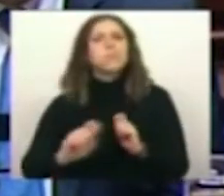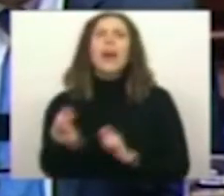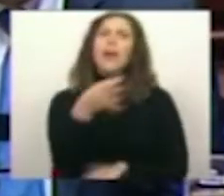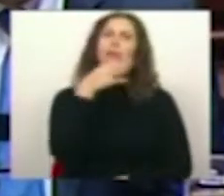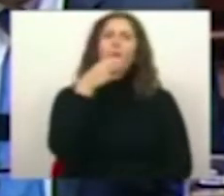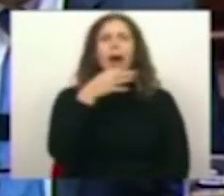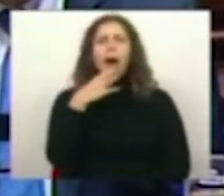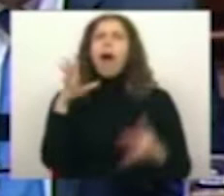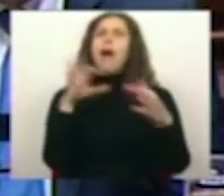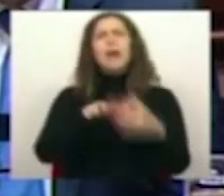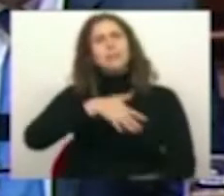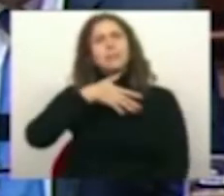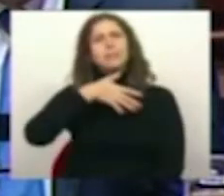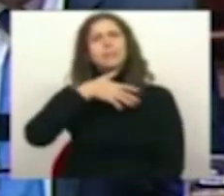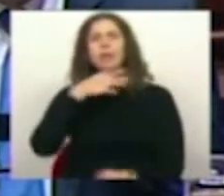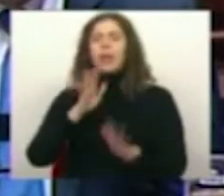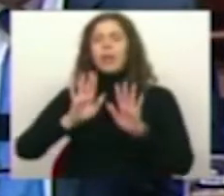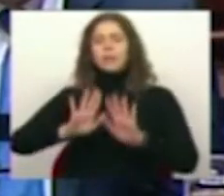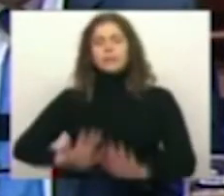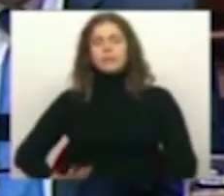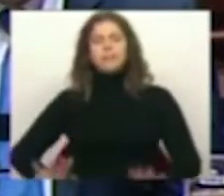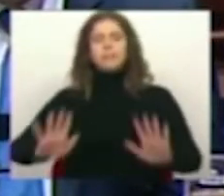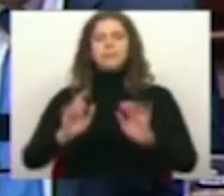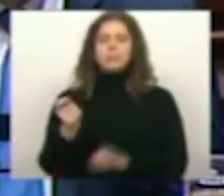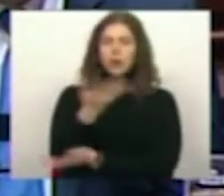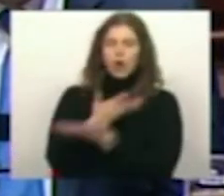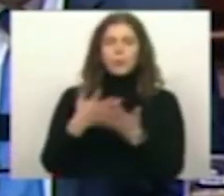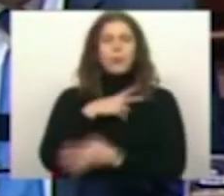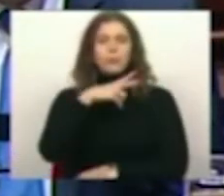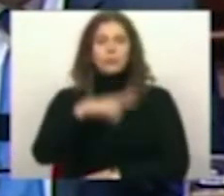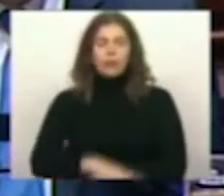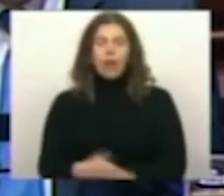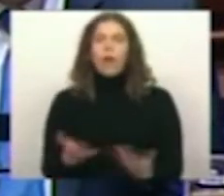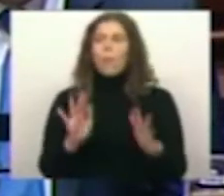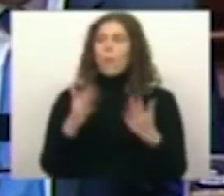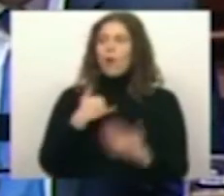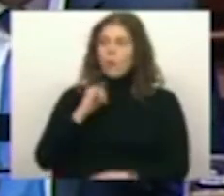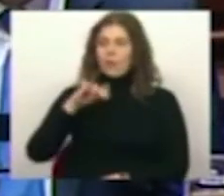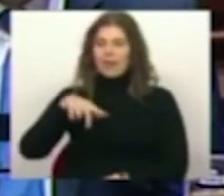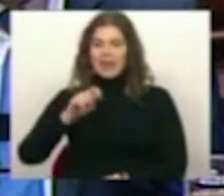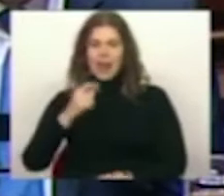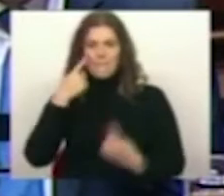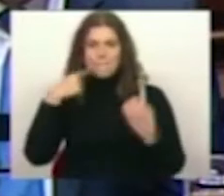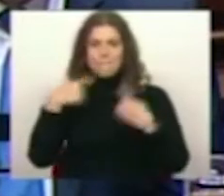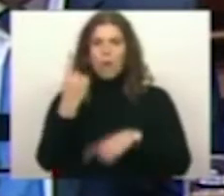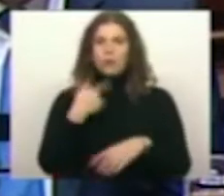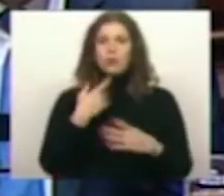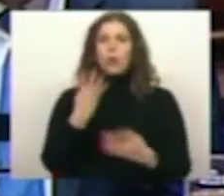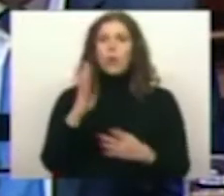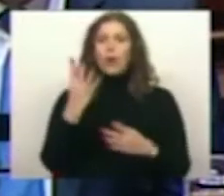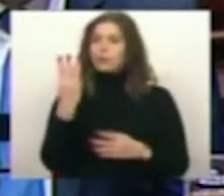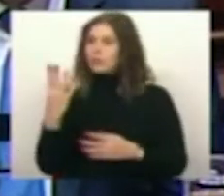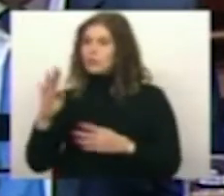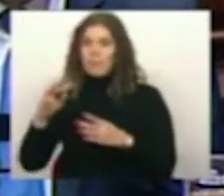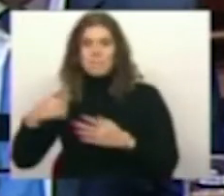falar sobre o anunciado desaceleramento da economia portuguesa, quando o INE revela que no quarto